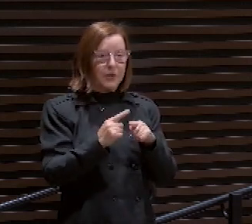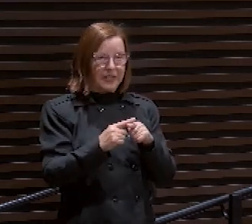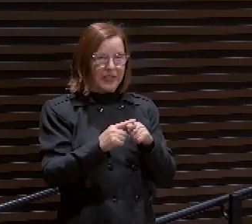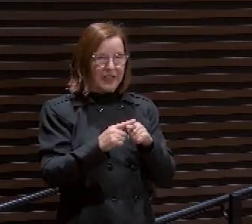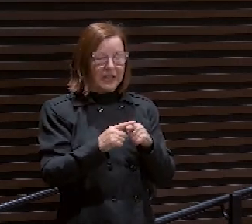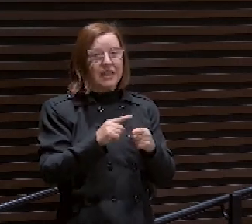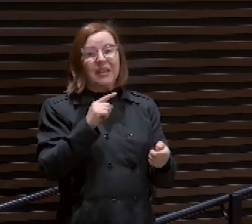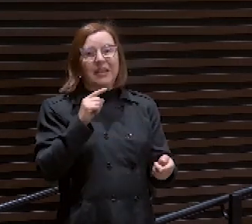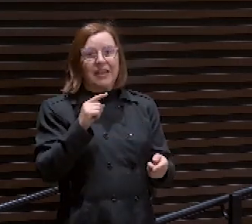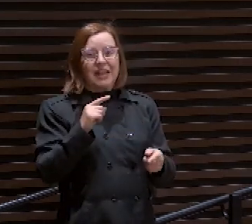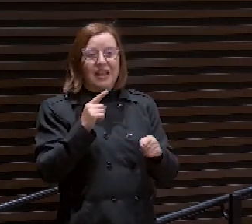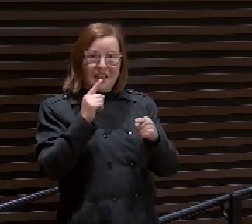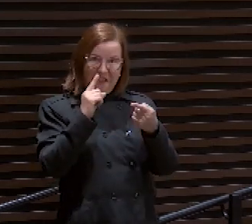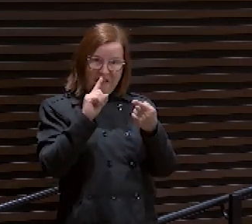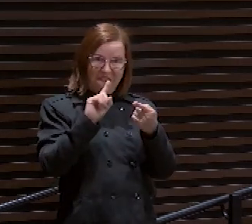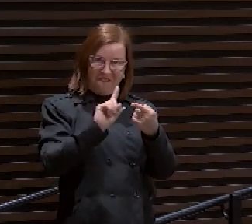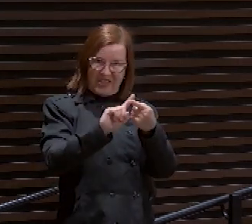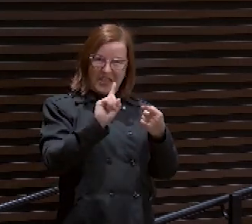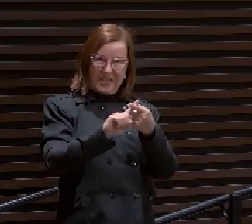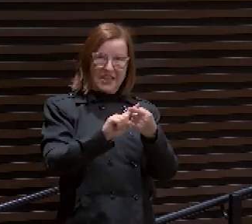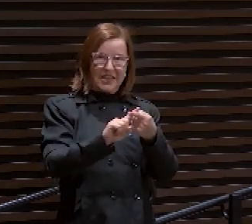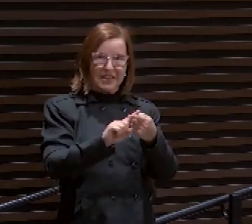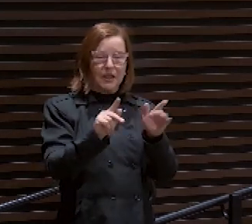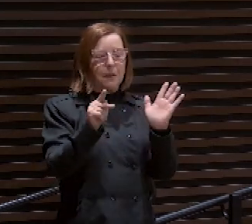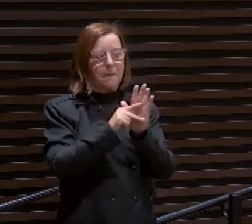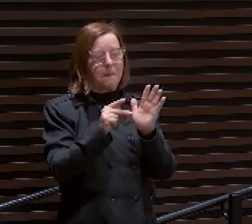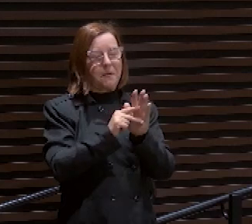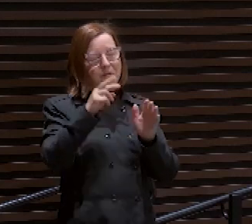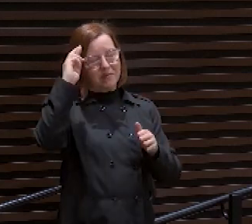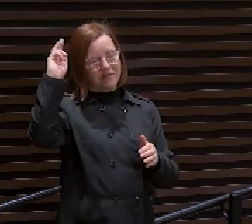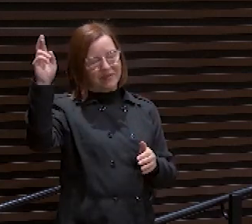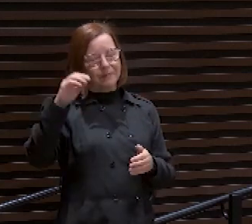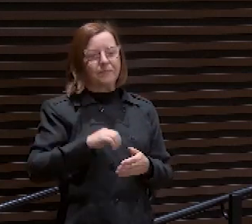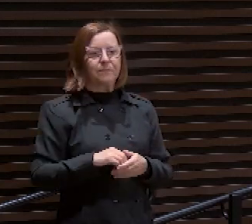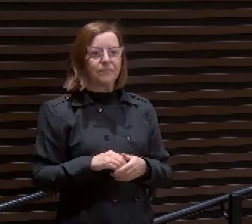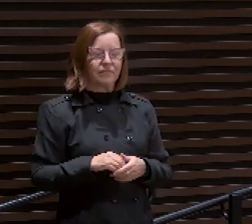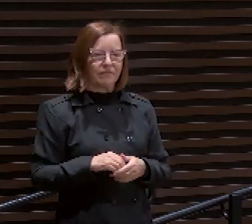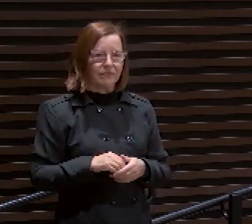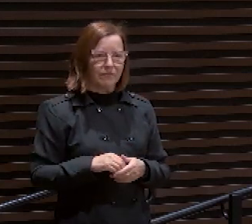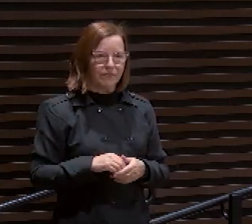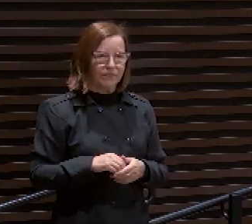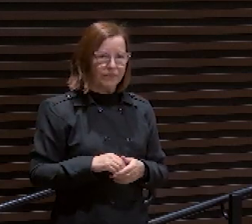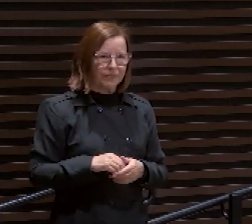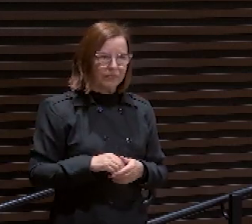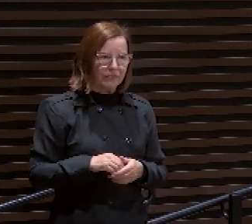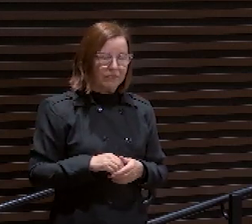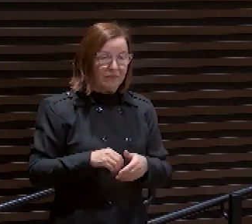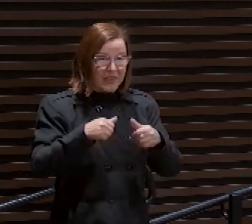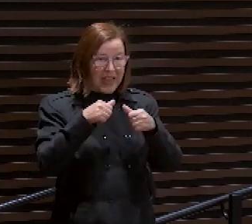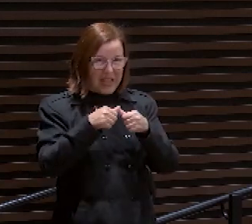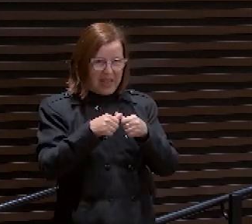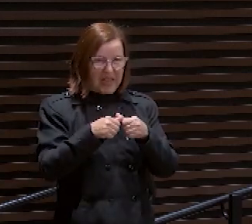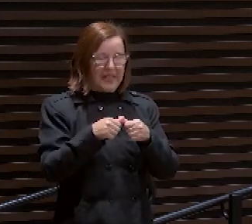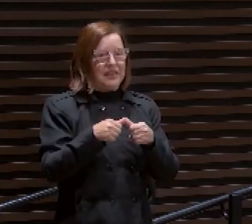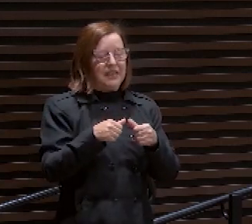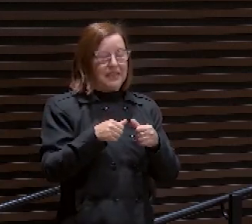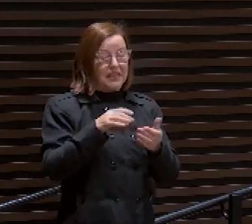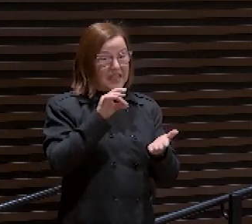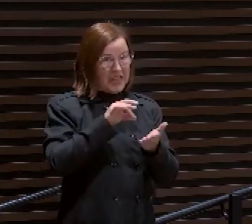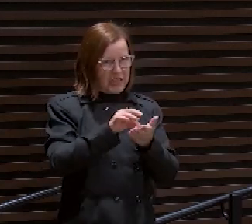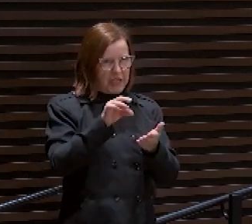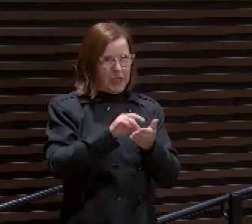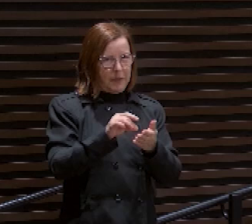Esses opositores de Israel no Antigo Testamento eram opositores nacionais e não pessoais. Aquele que